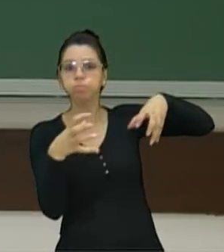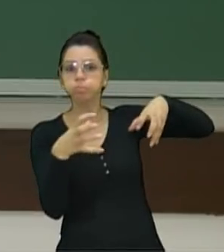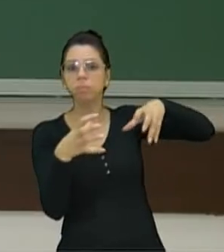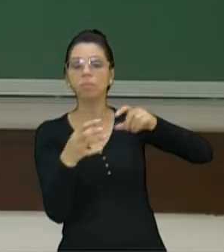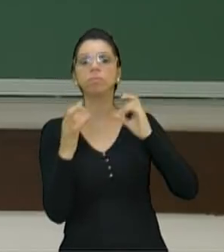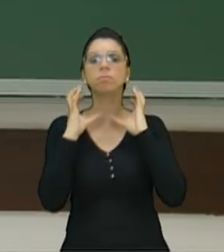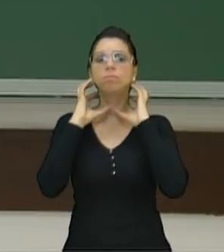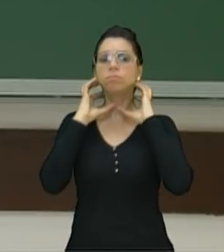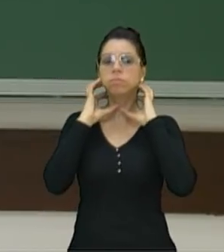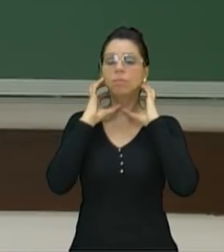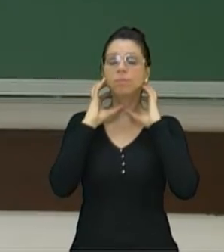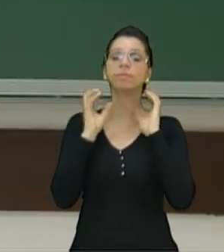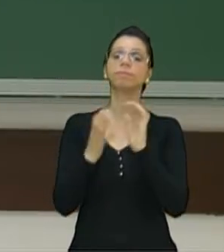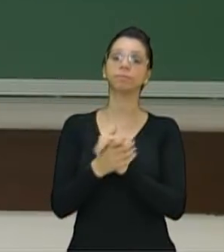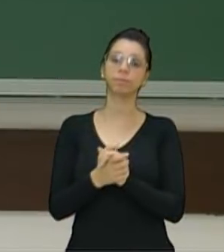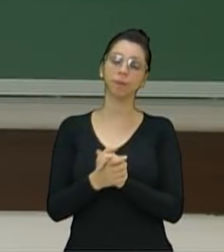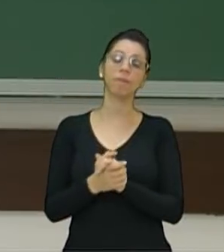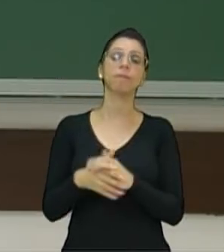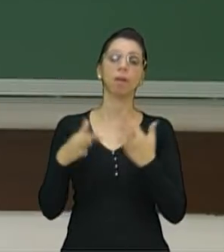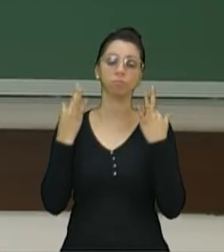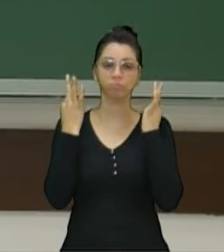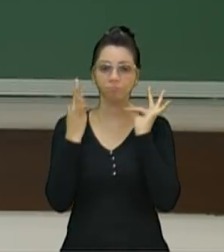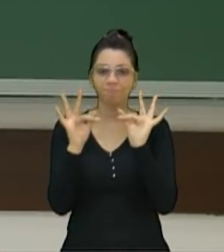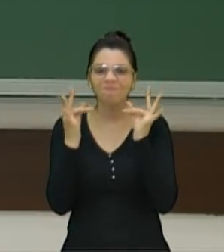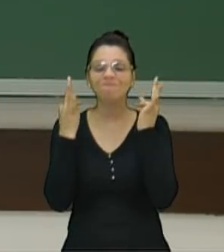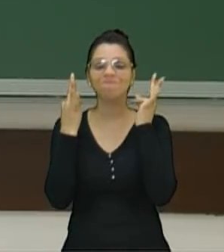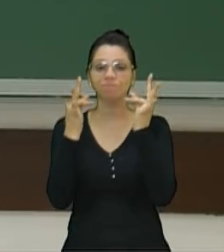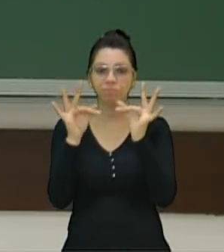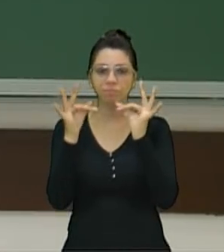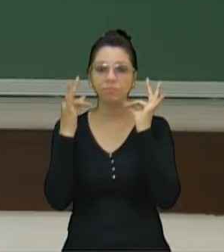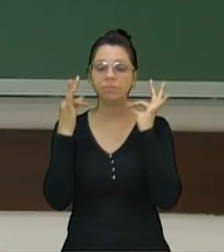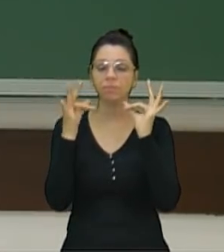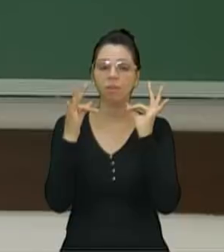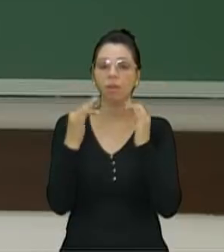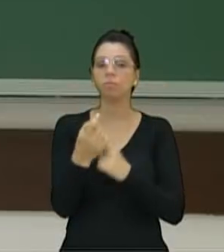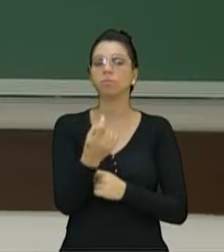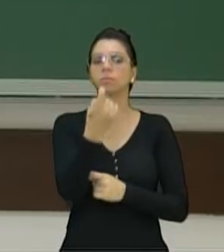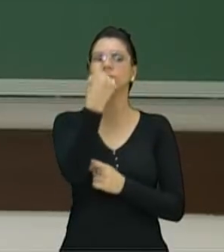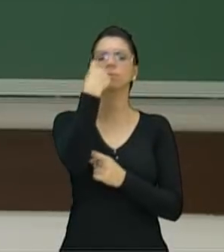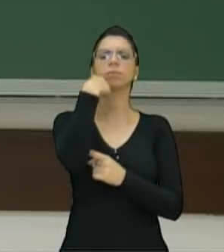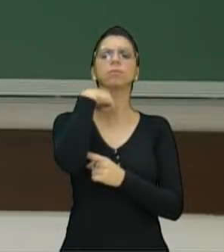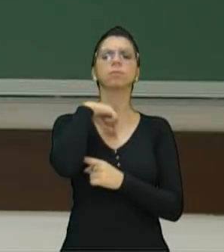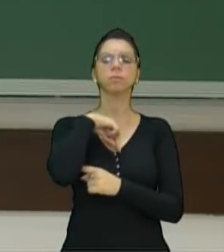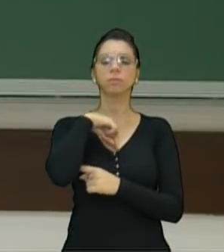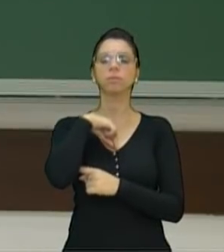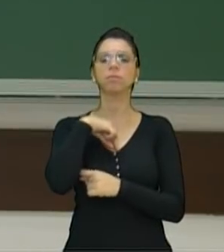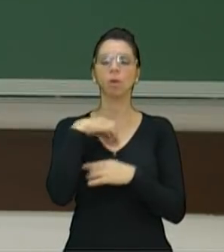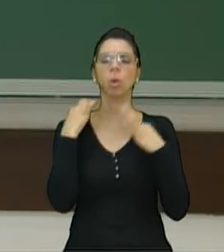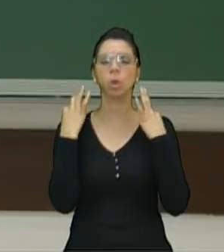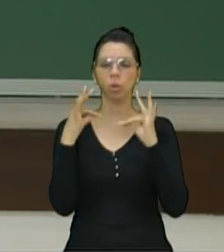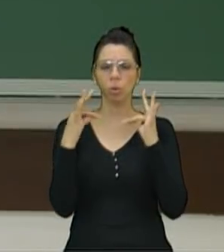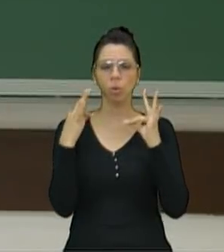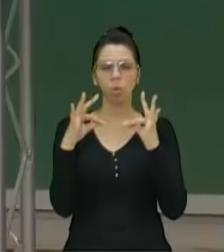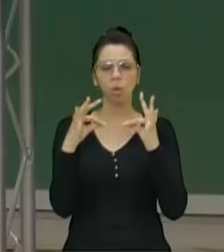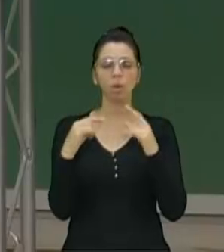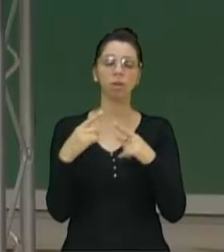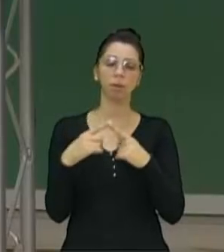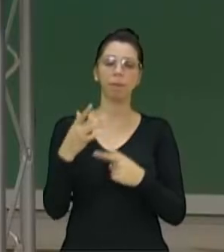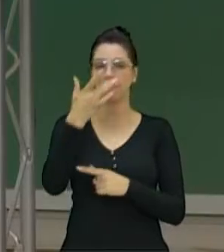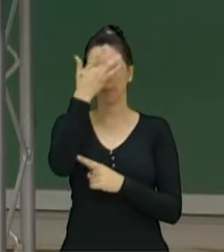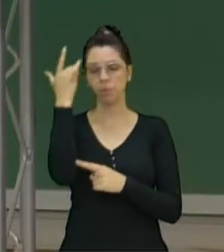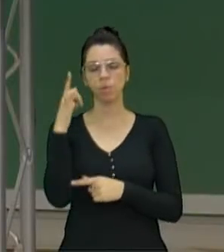elas estiverem, vai sim doer bastante, né? Principalmente até para engolir a saliva, né? Tem pessoas que têm